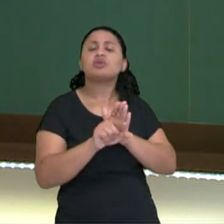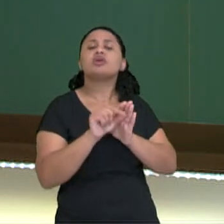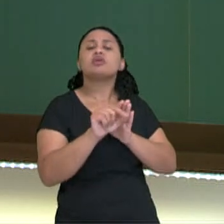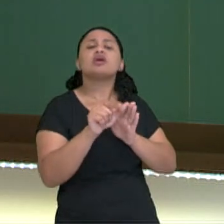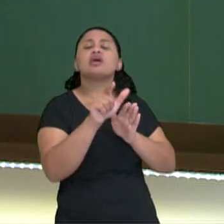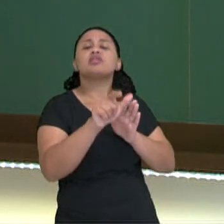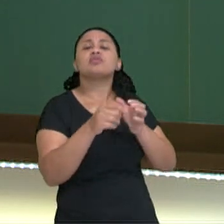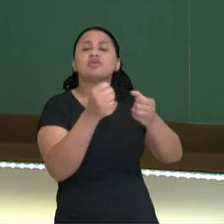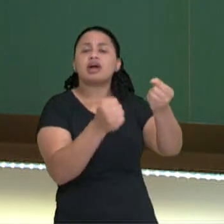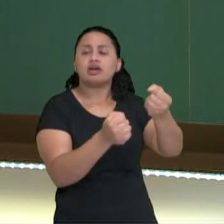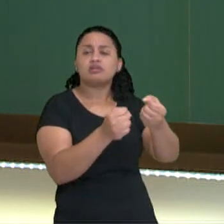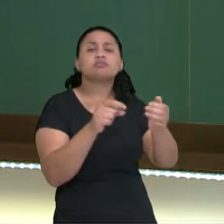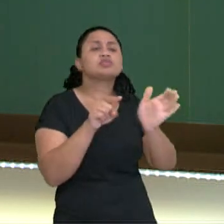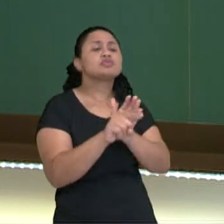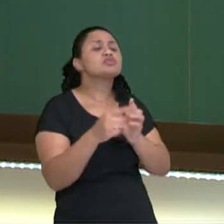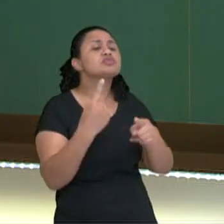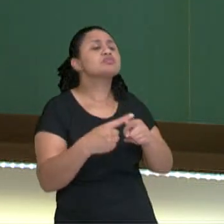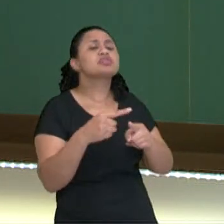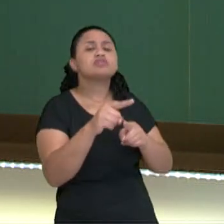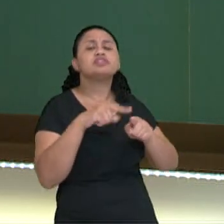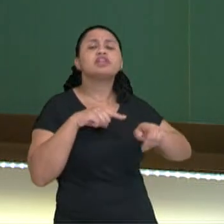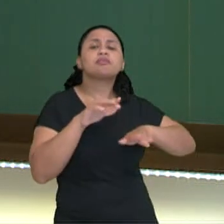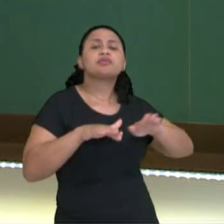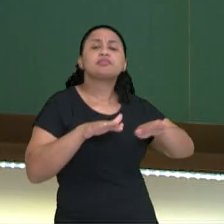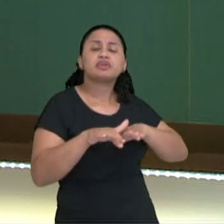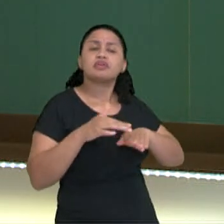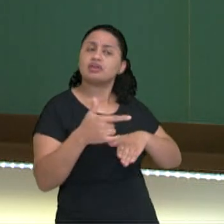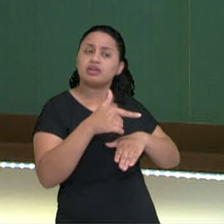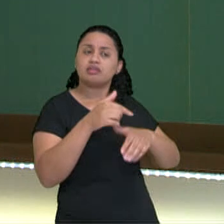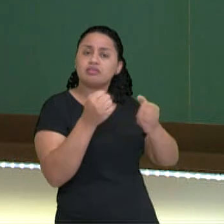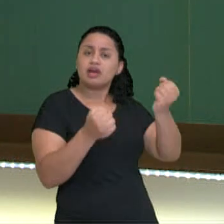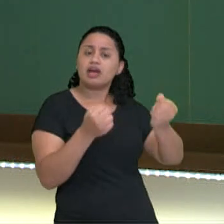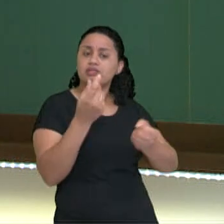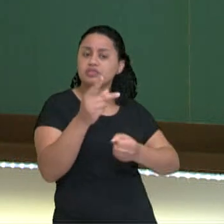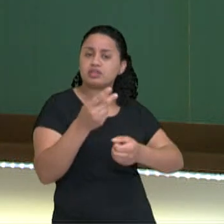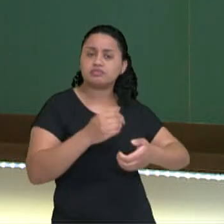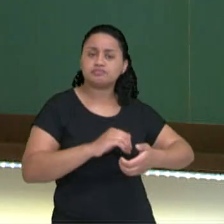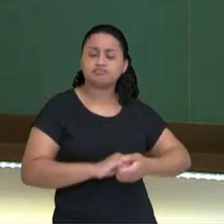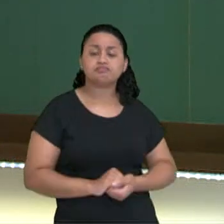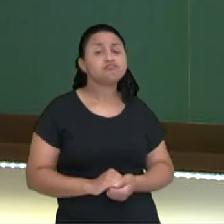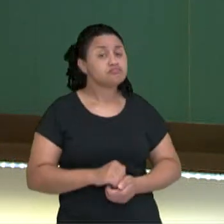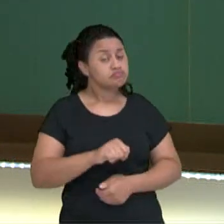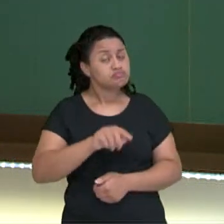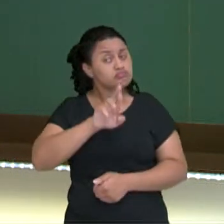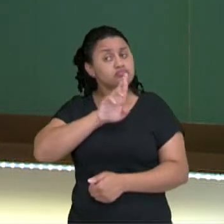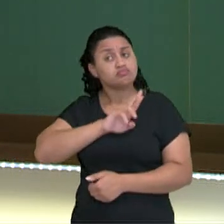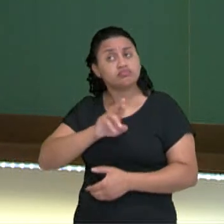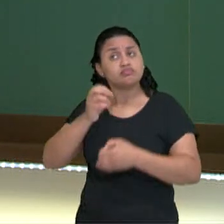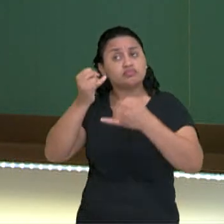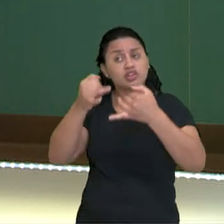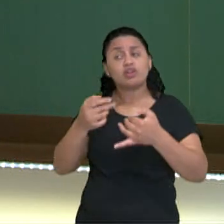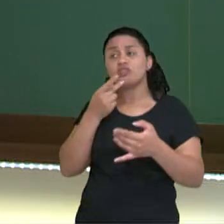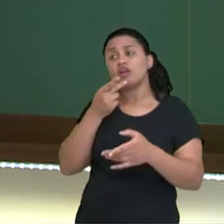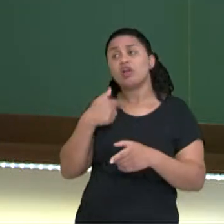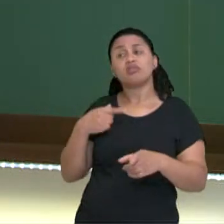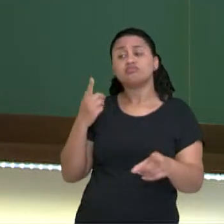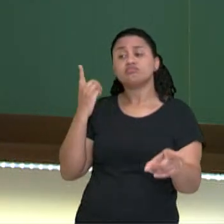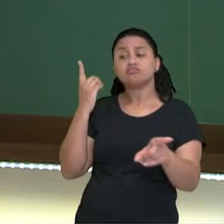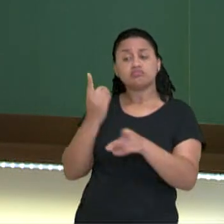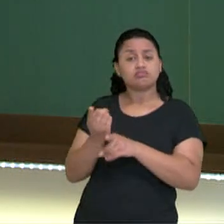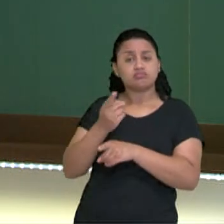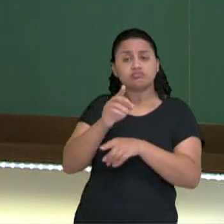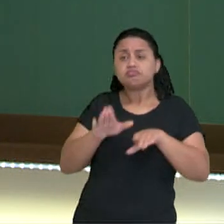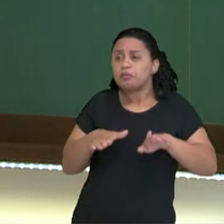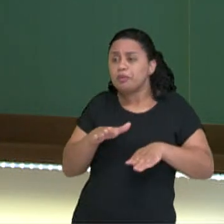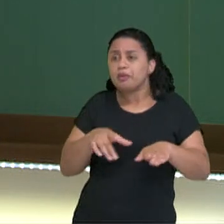cliente, por que ele tinha um pinguim sentado no banco de trás. O cliente explicou que tinha encontrado esse pinguim